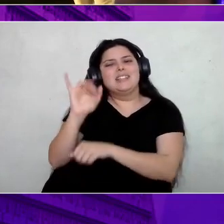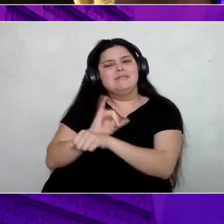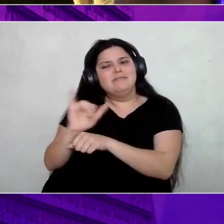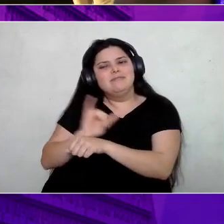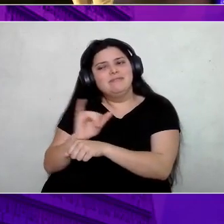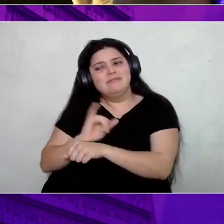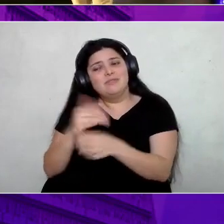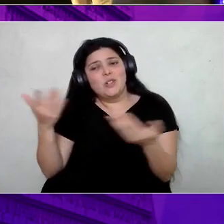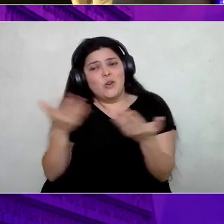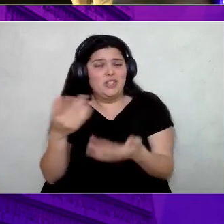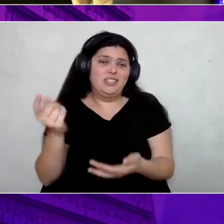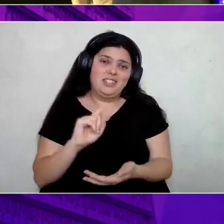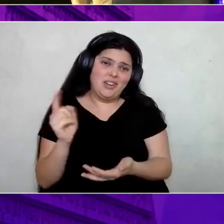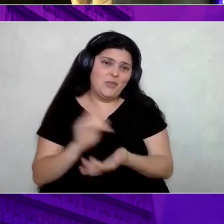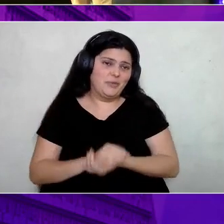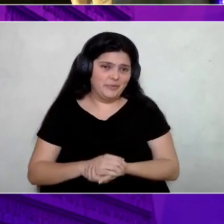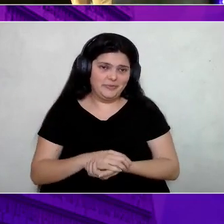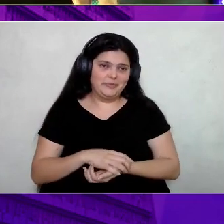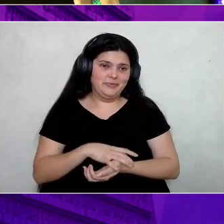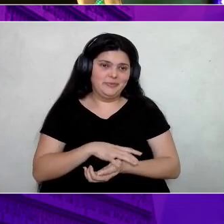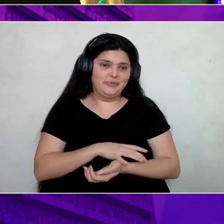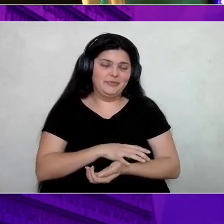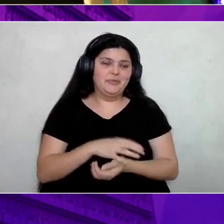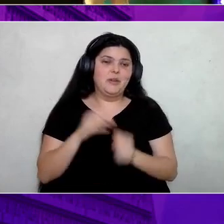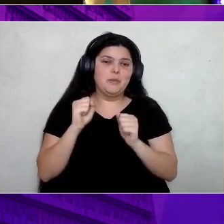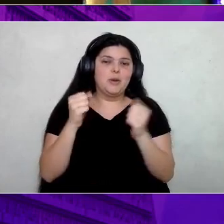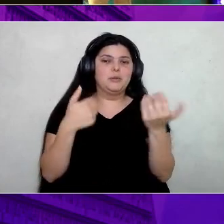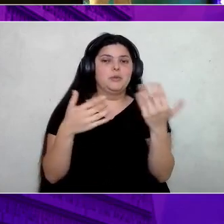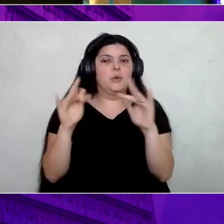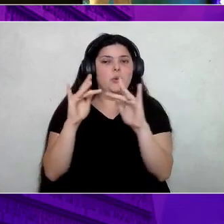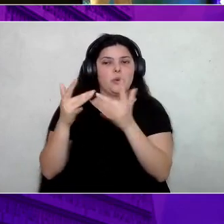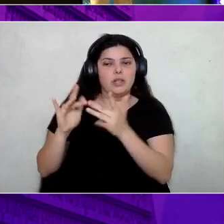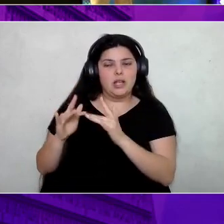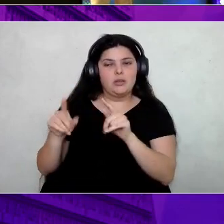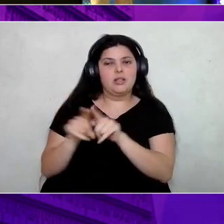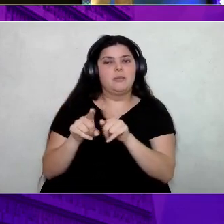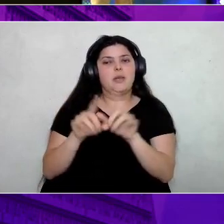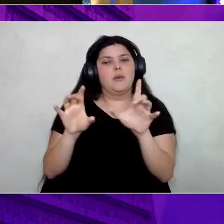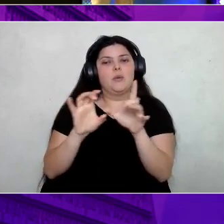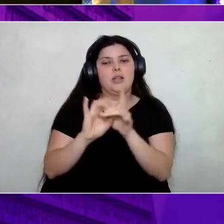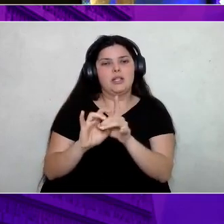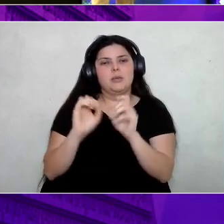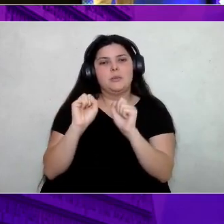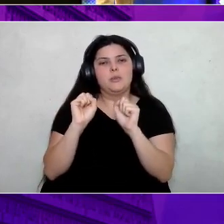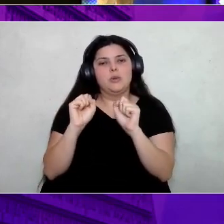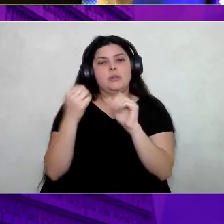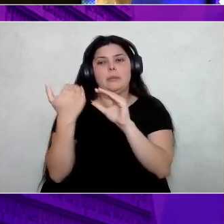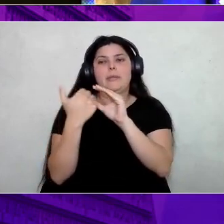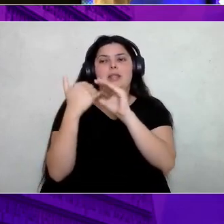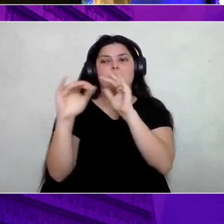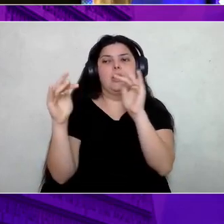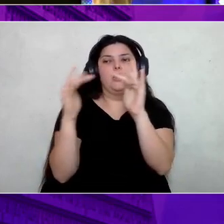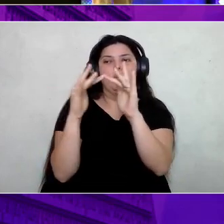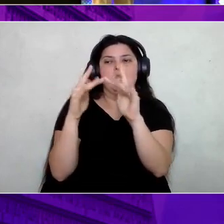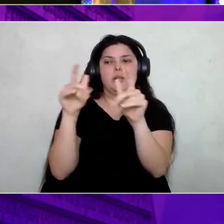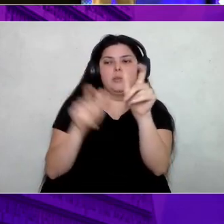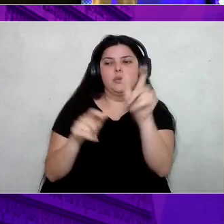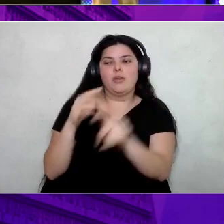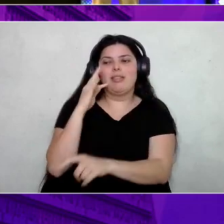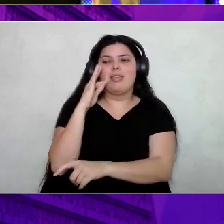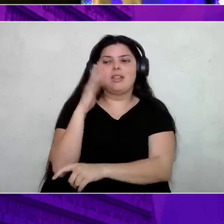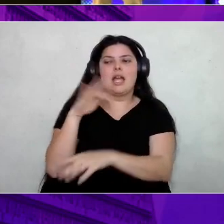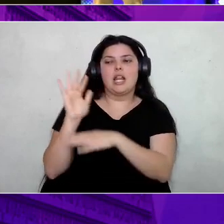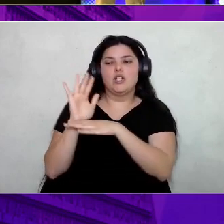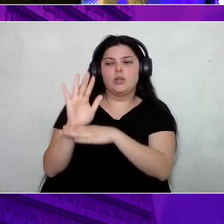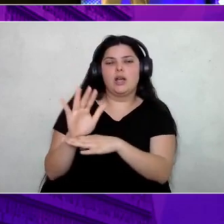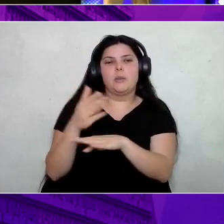vocês vão encontrar. A gente pode trocar contato, a gente pode fazer conexão e eu posso encaminhar para essas pessoas depois que ajudaram, que estiveram